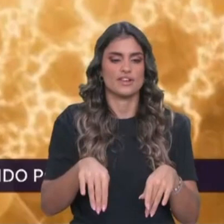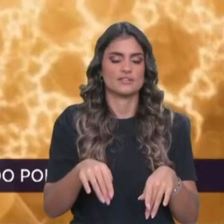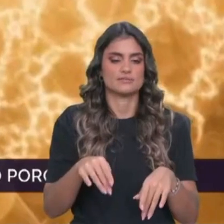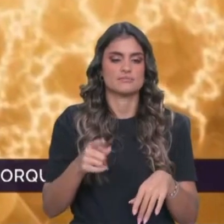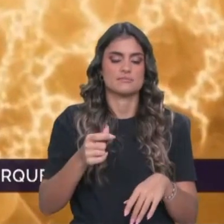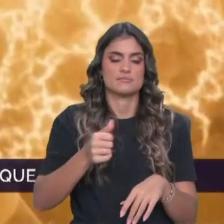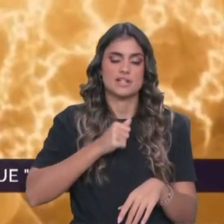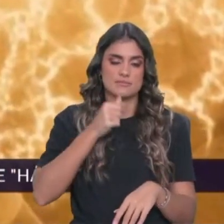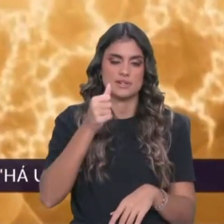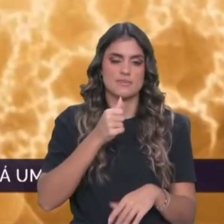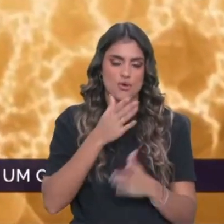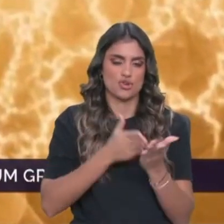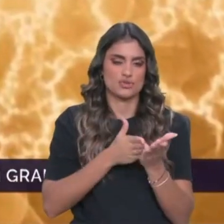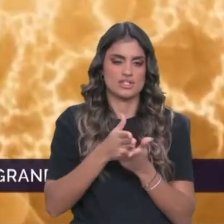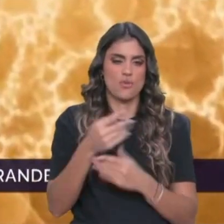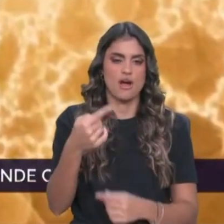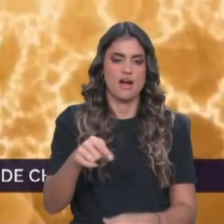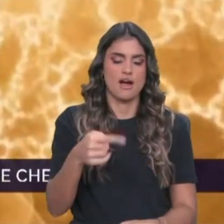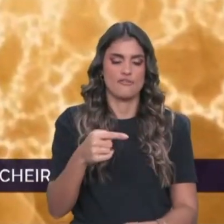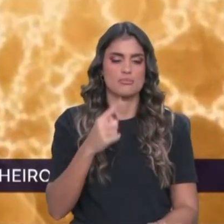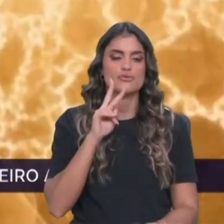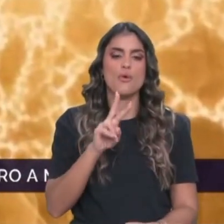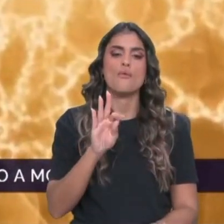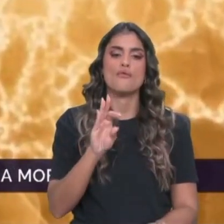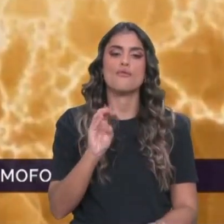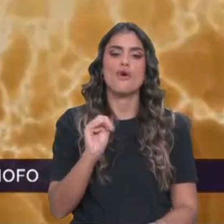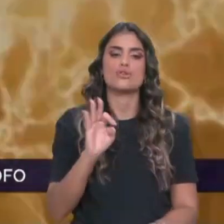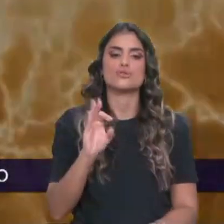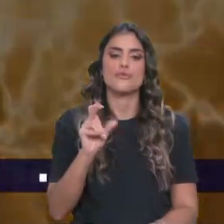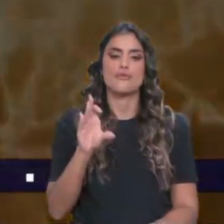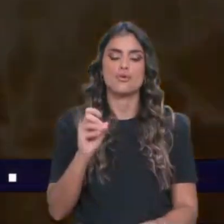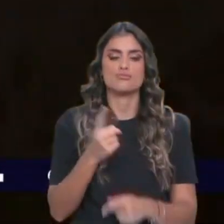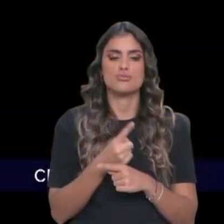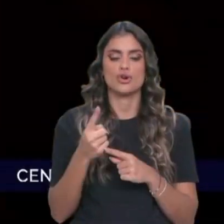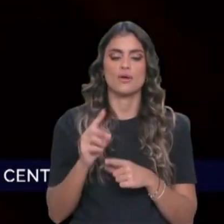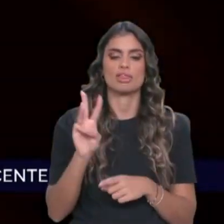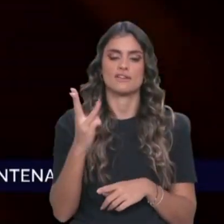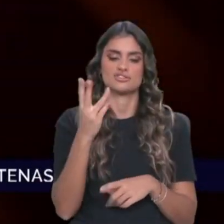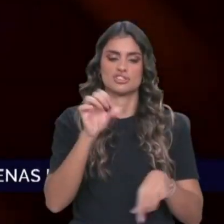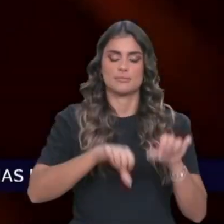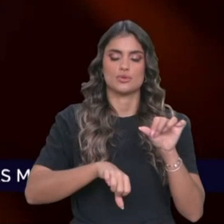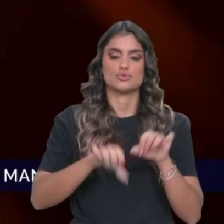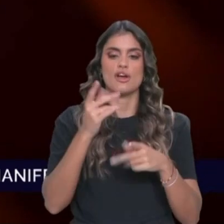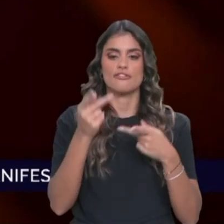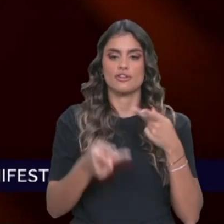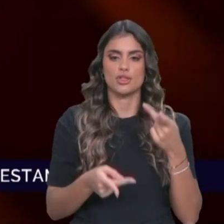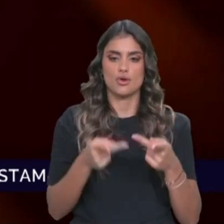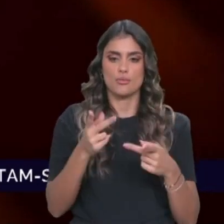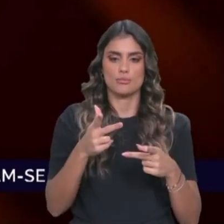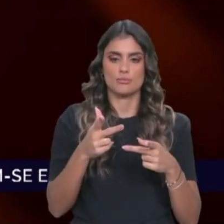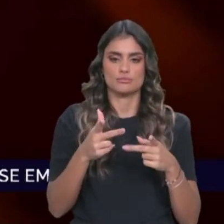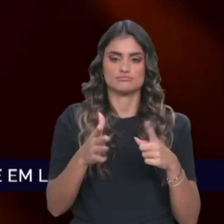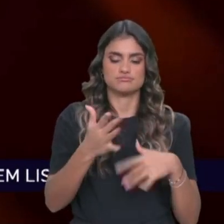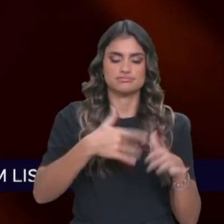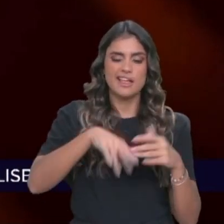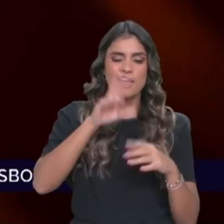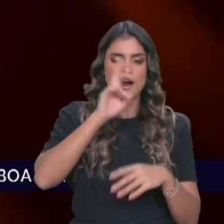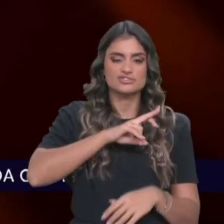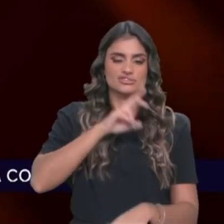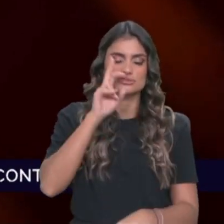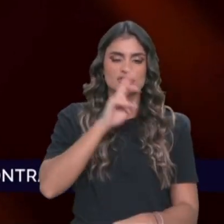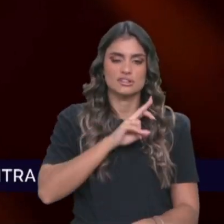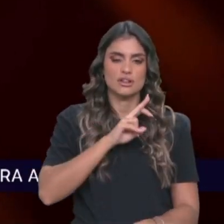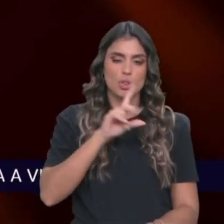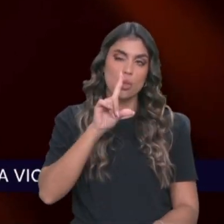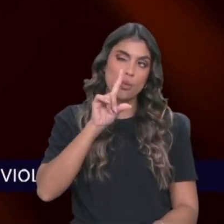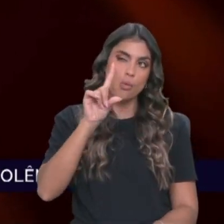Não, isto tem uma continuação. E vamos ao fósforo porquê? Porque um trio de químicos analisou uma nuvem de gás